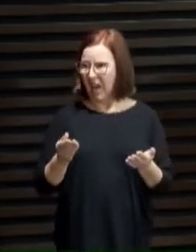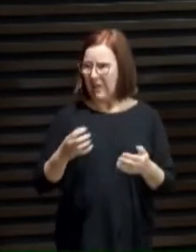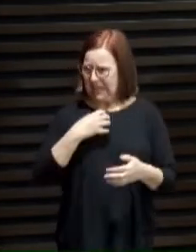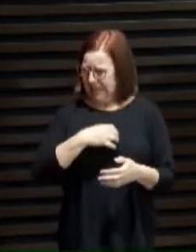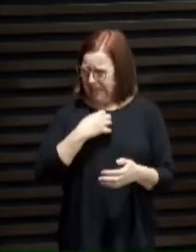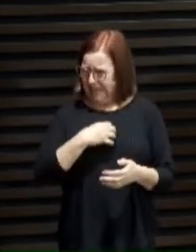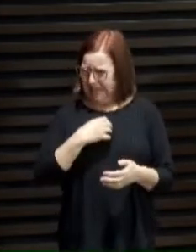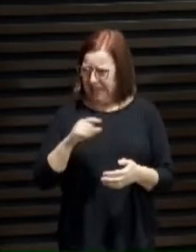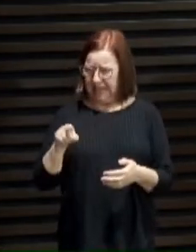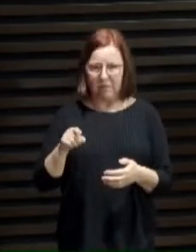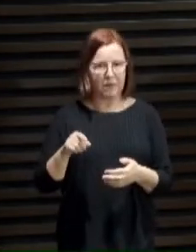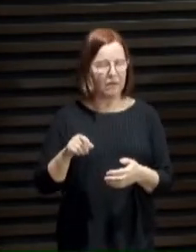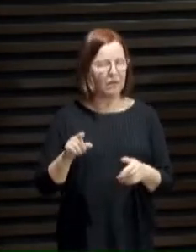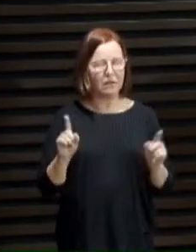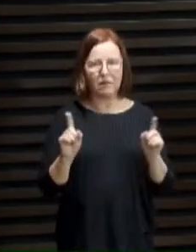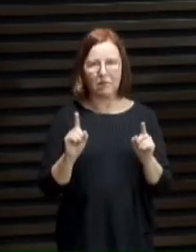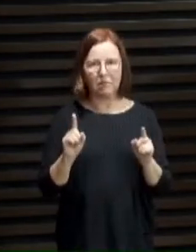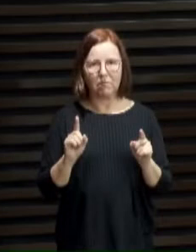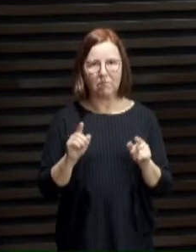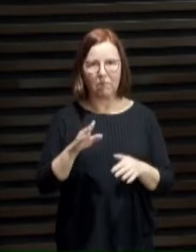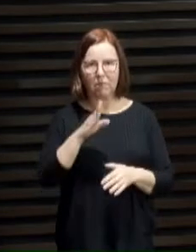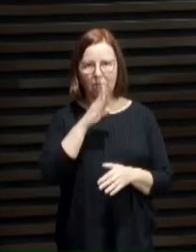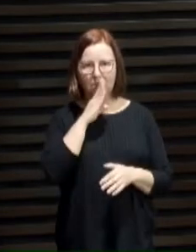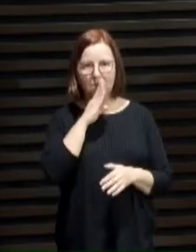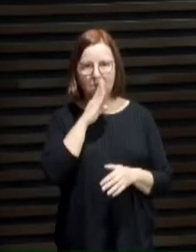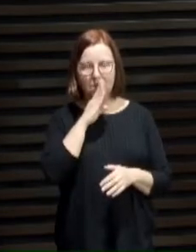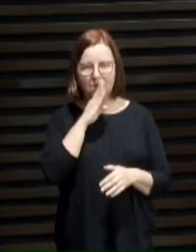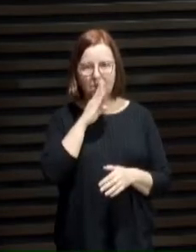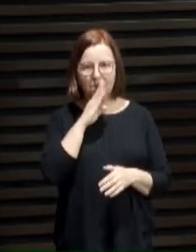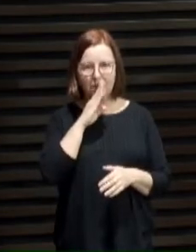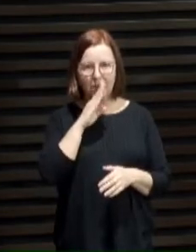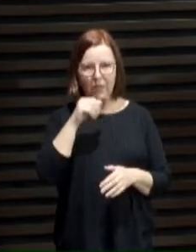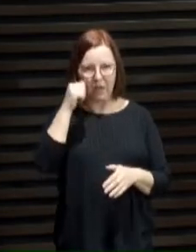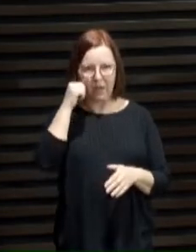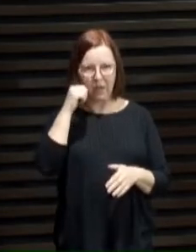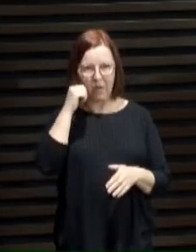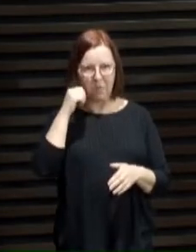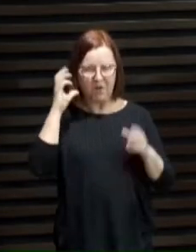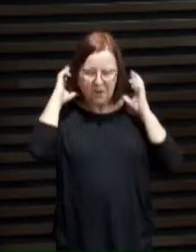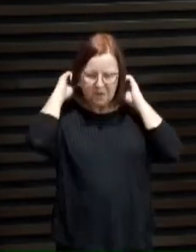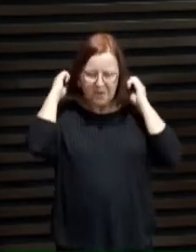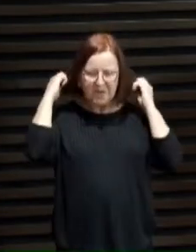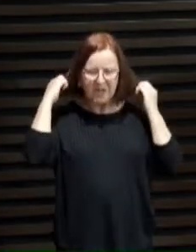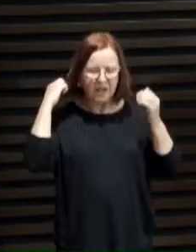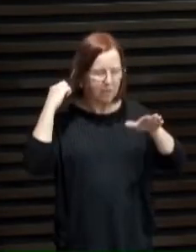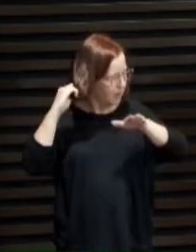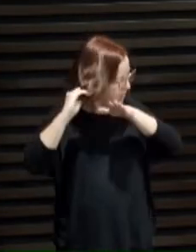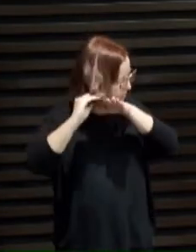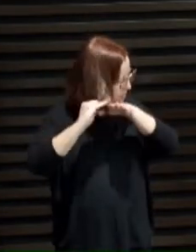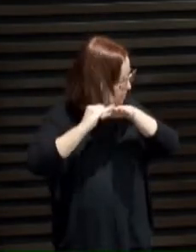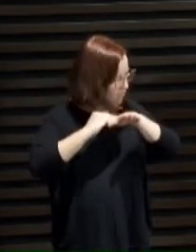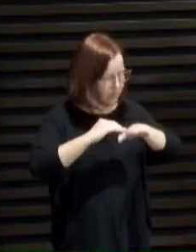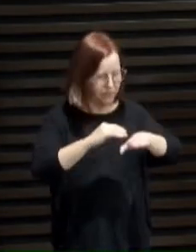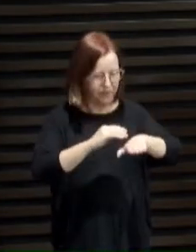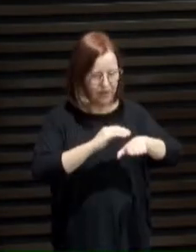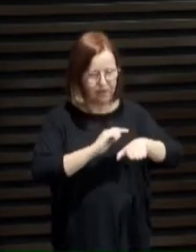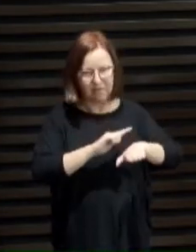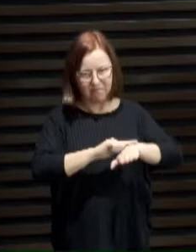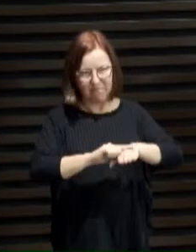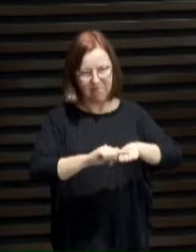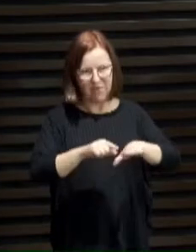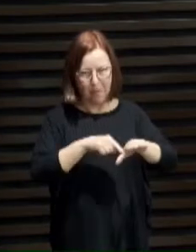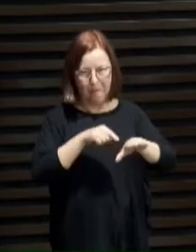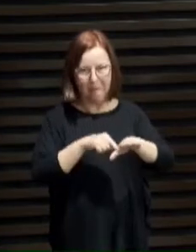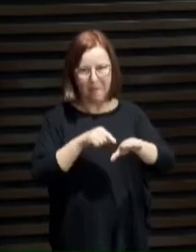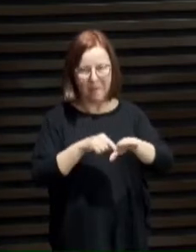Nada. Ela começa a enxugar com seus próprios cabelos os pés de Jesus. Porque